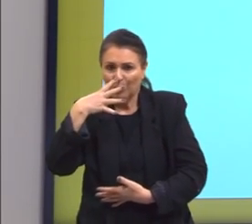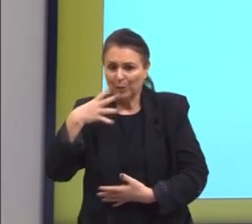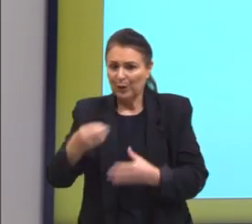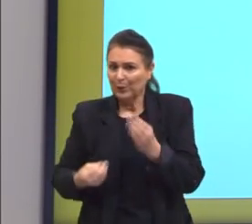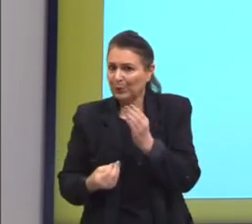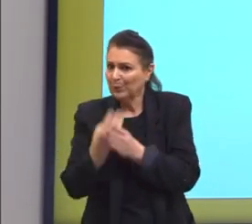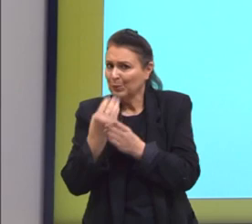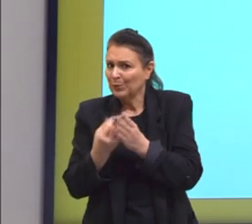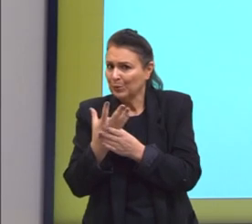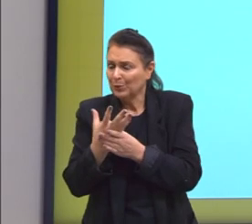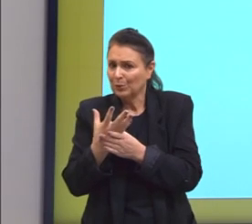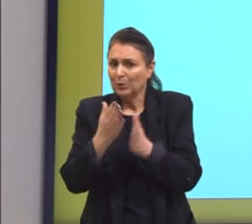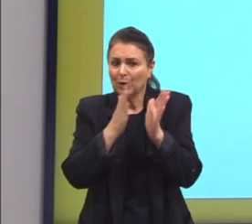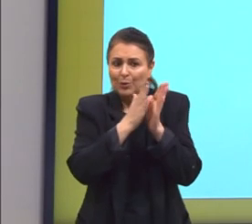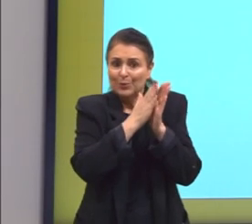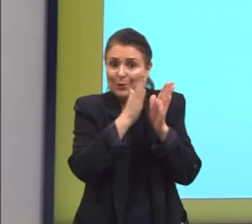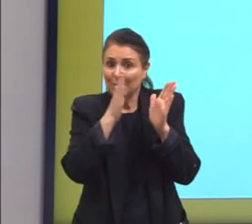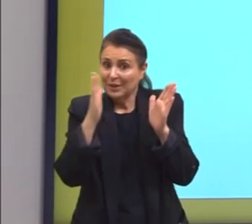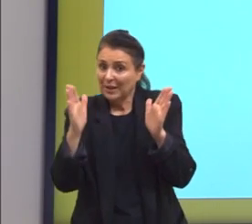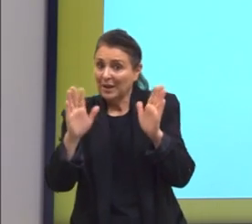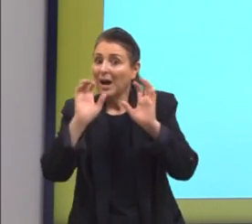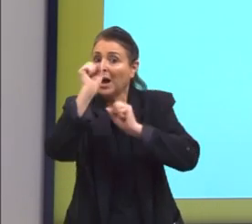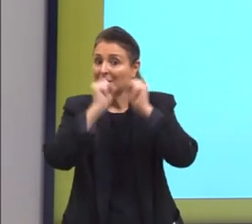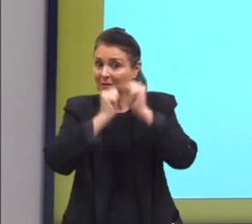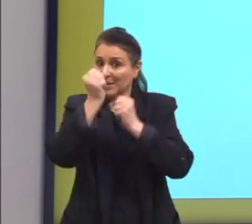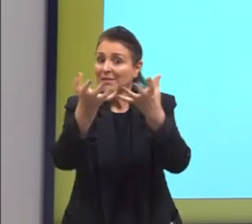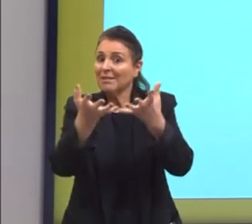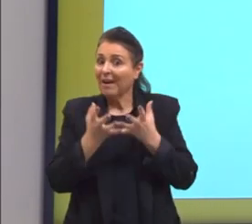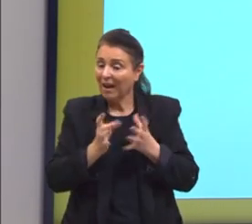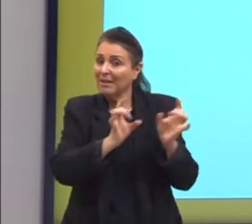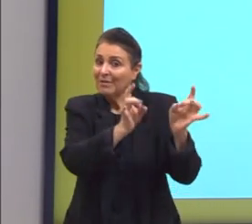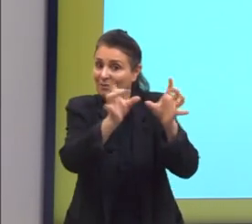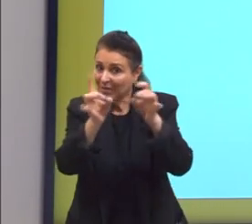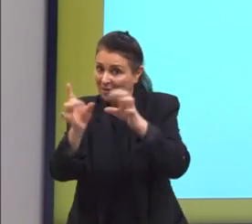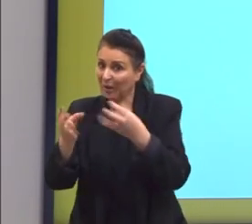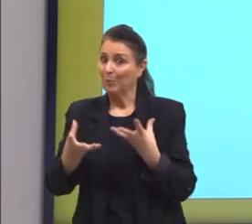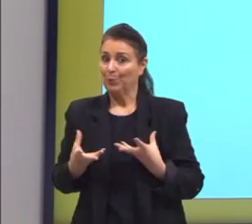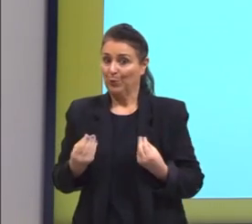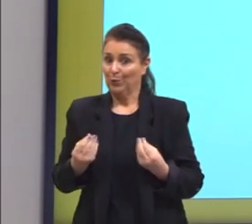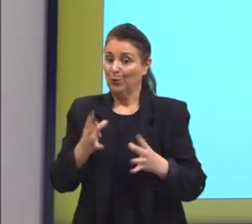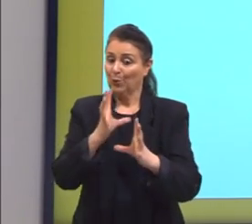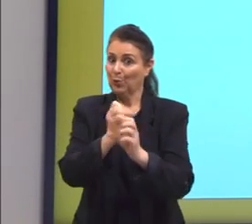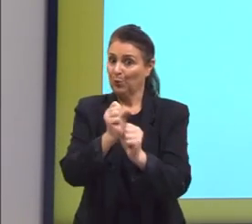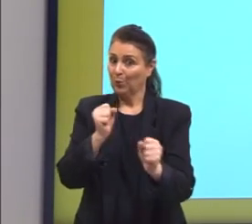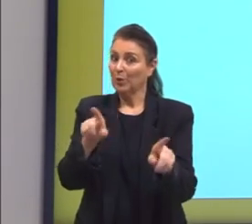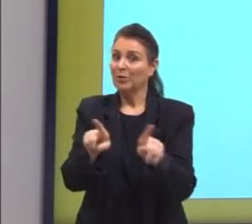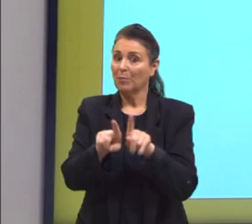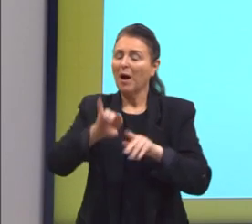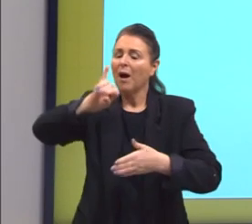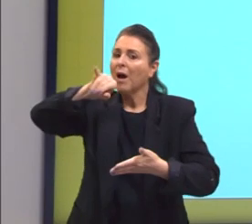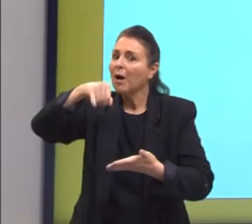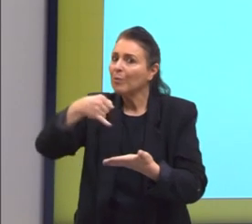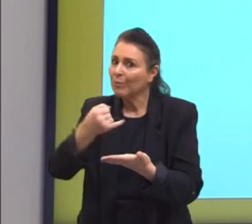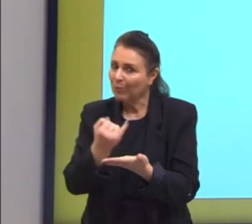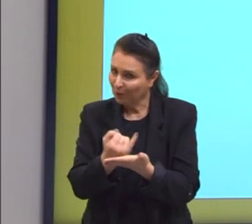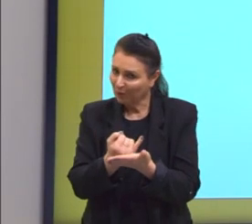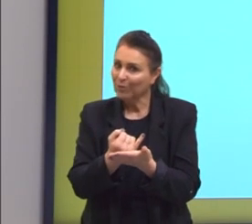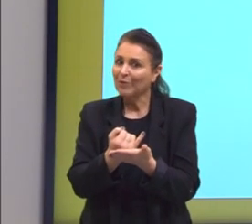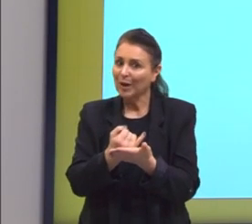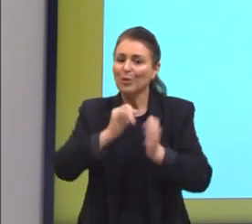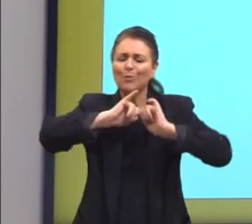consequência empresas interessadas na venda em larga escala e no lucro aproveitam esse quadro para